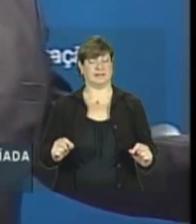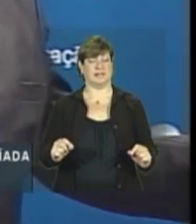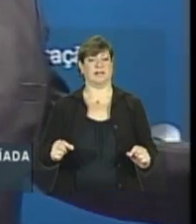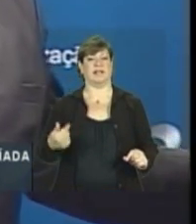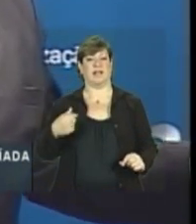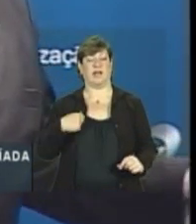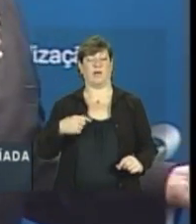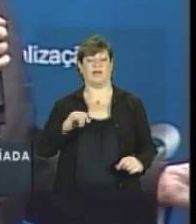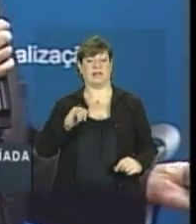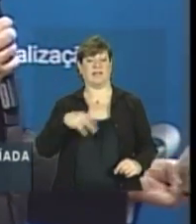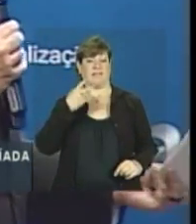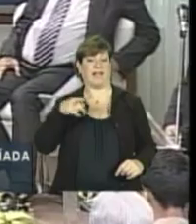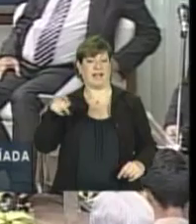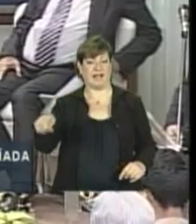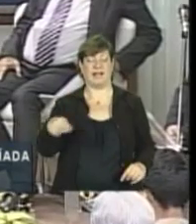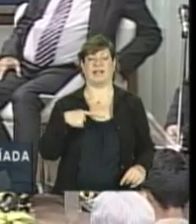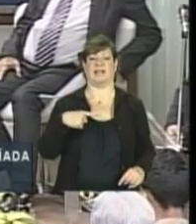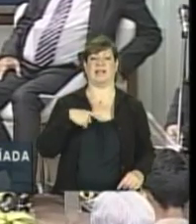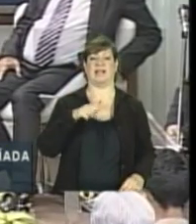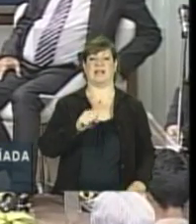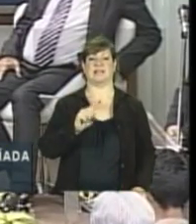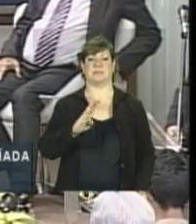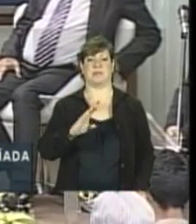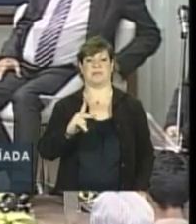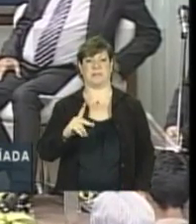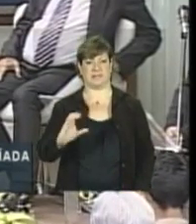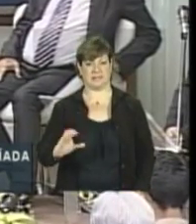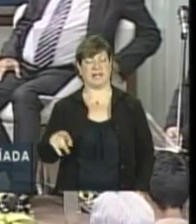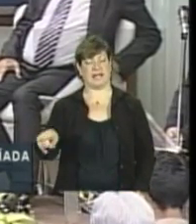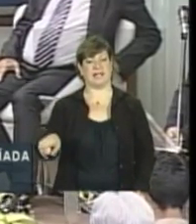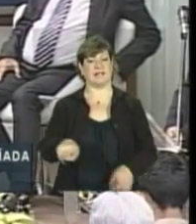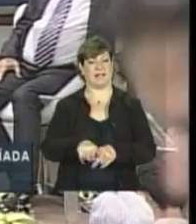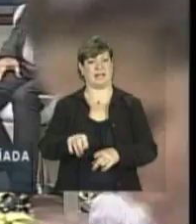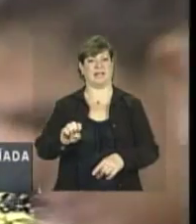da SBPC, ele foi também da SBPC. Depois,